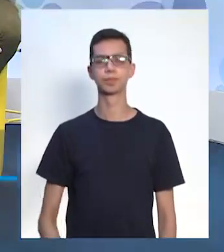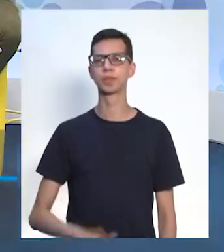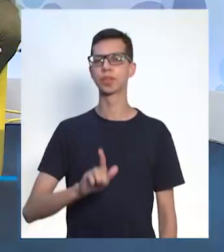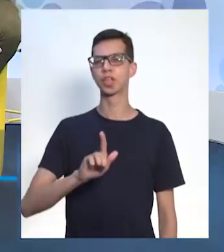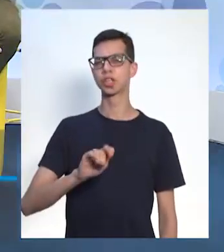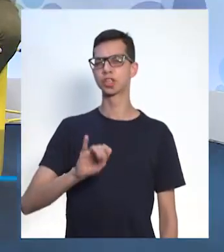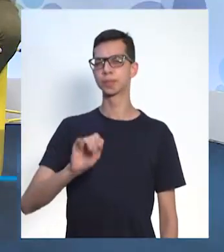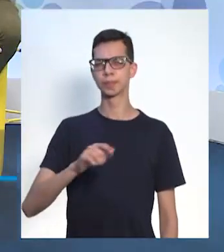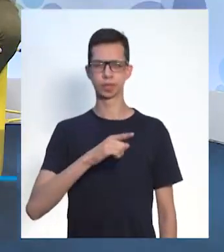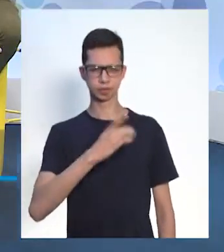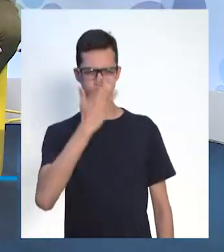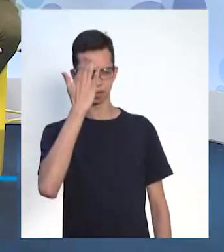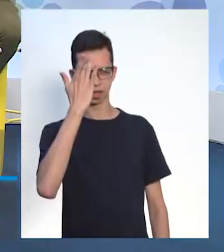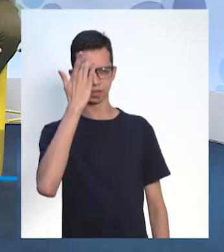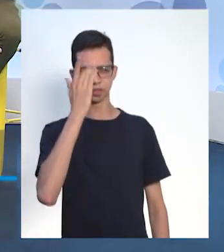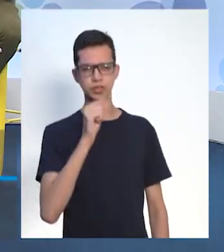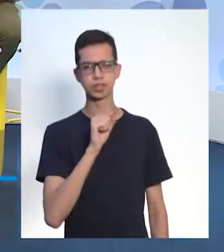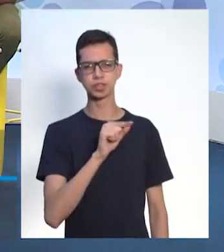que ficou